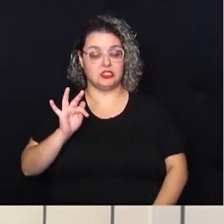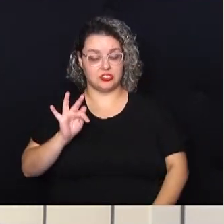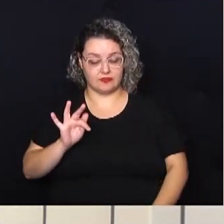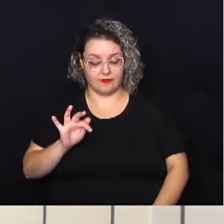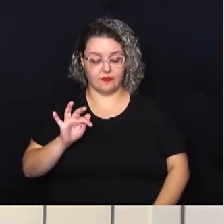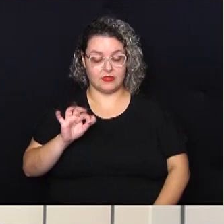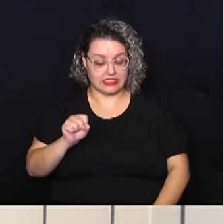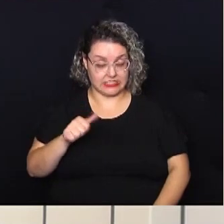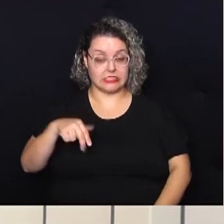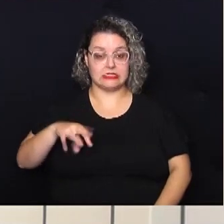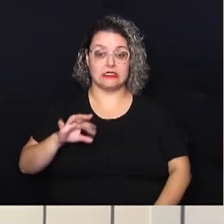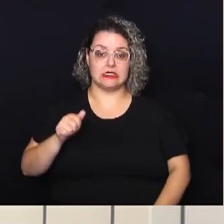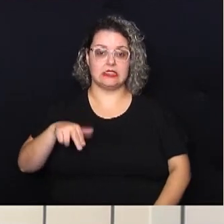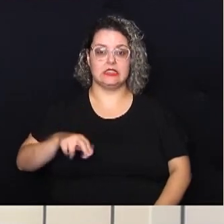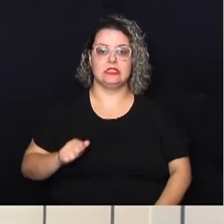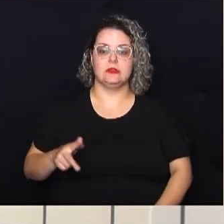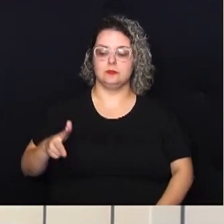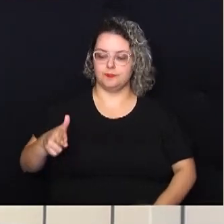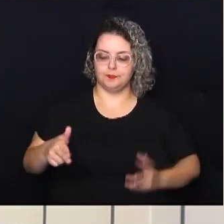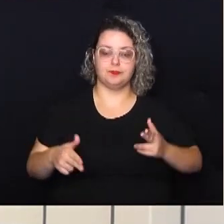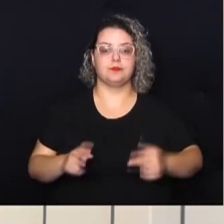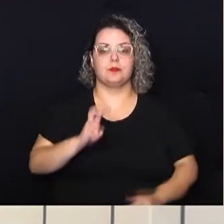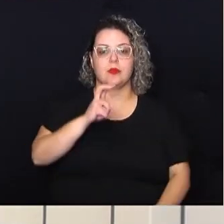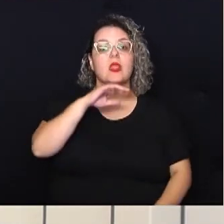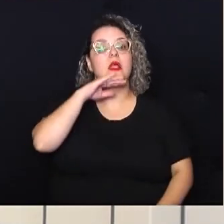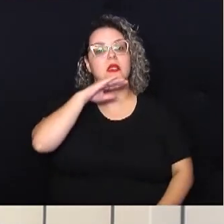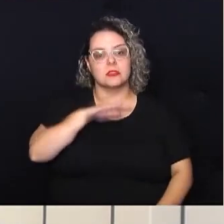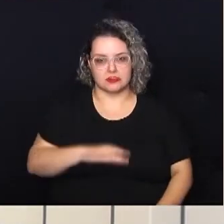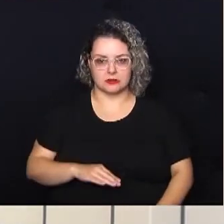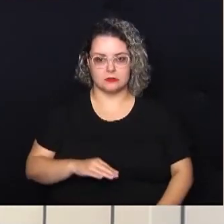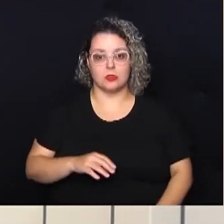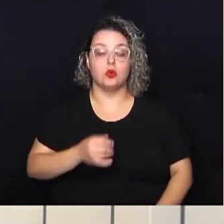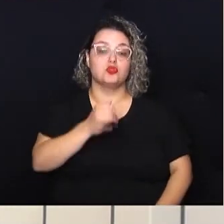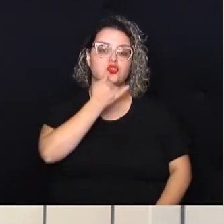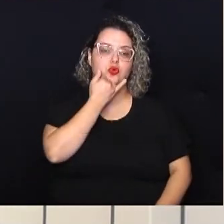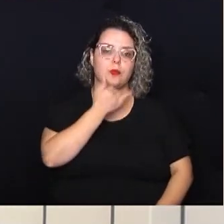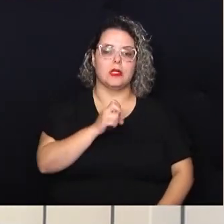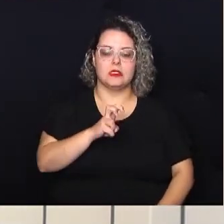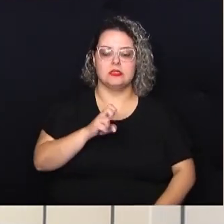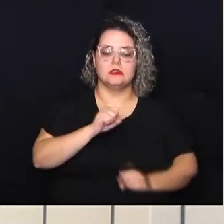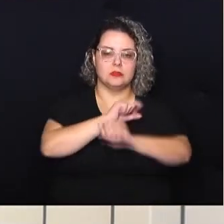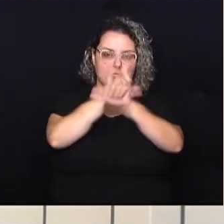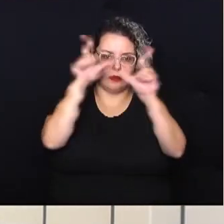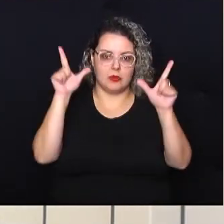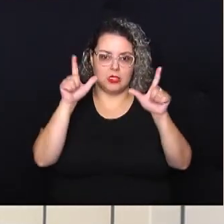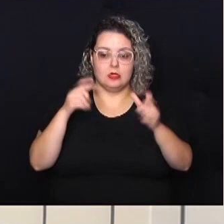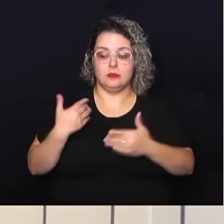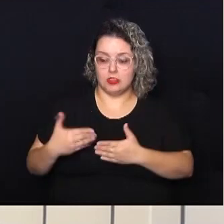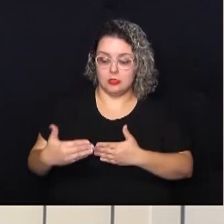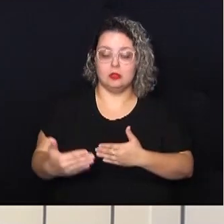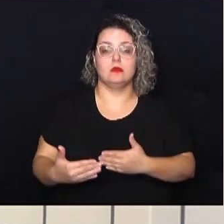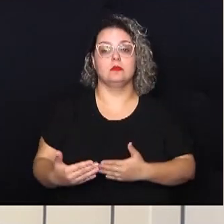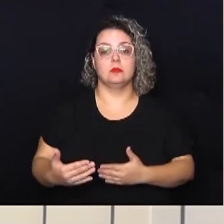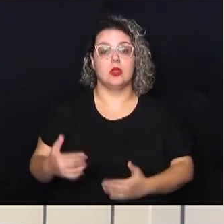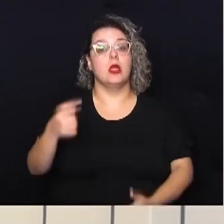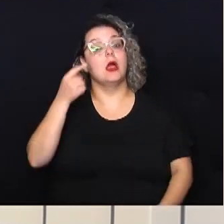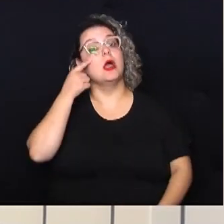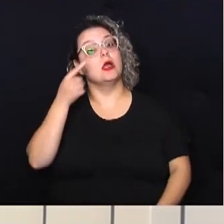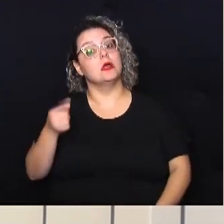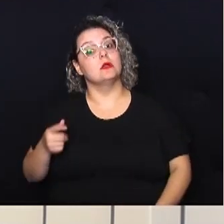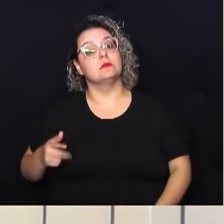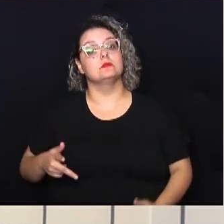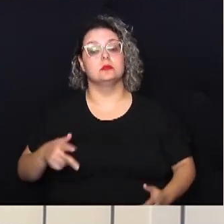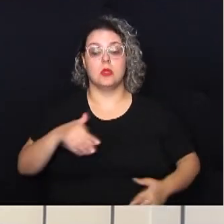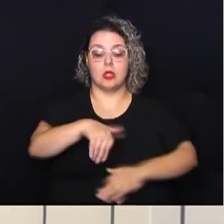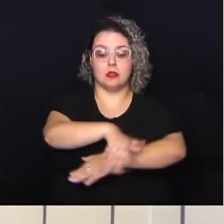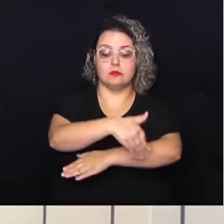Interdições acontecem a partir das 5 horas da manhã, portanto já está em vigente. Previsão é que as vias sejam